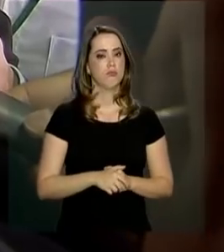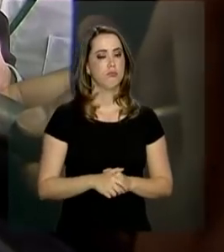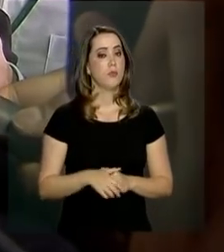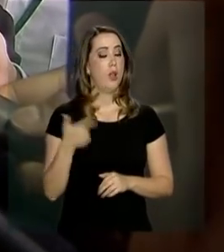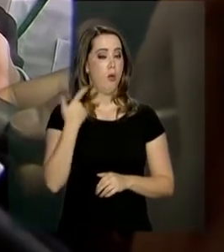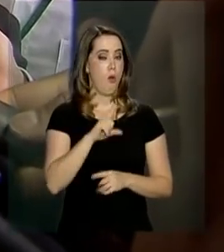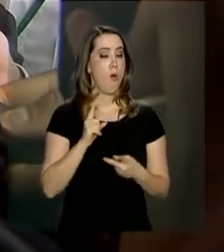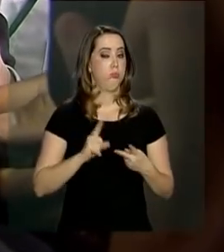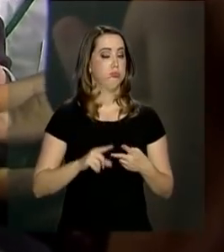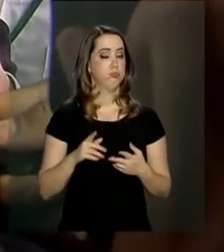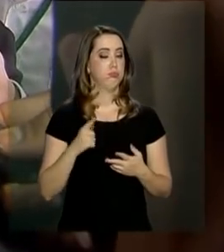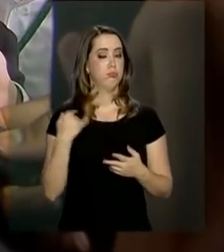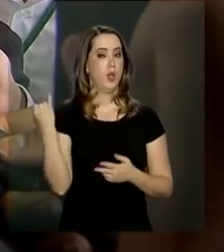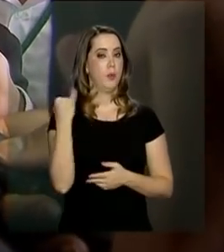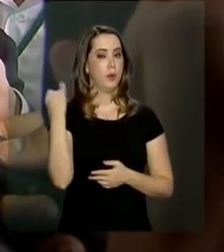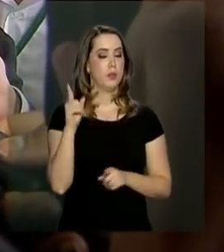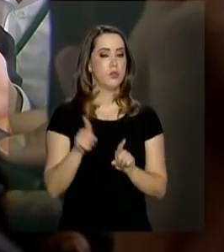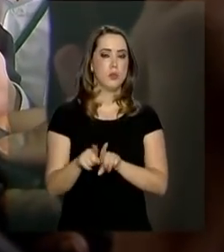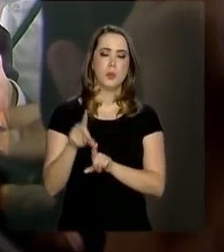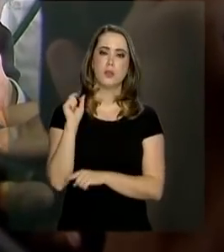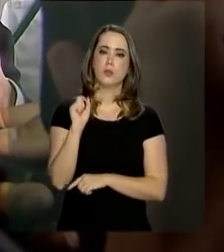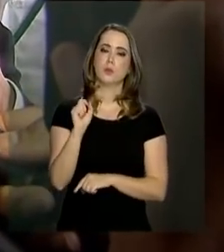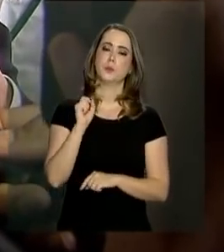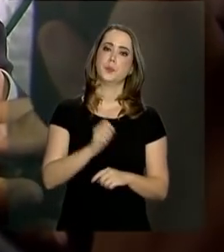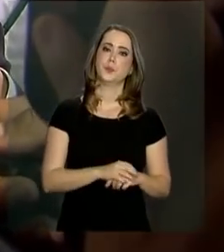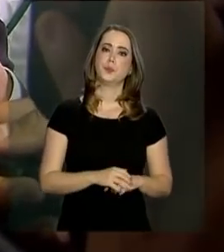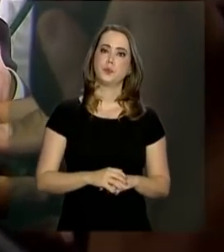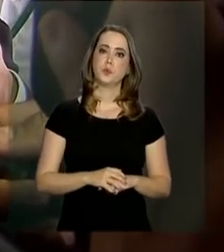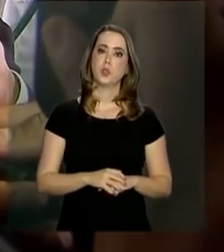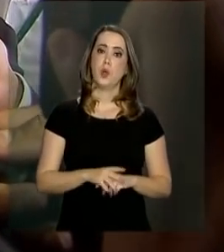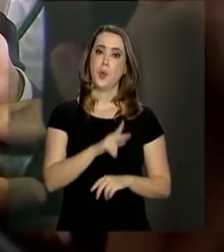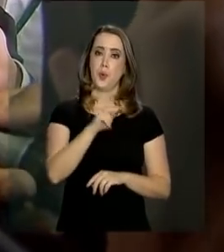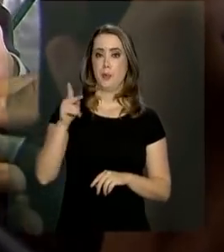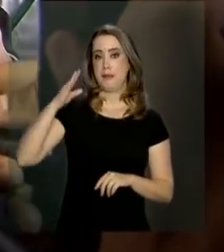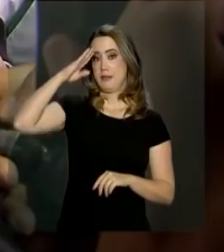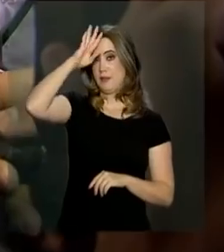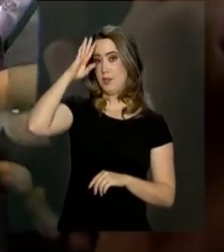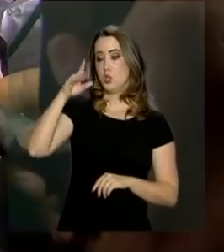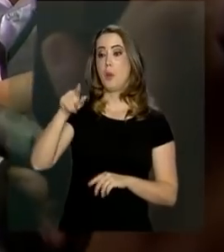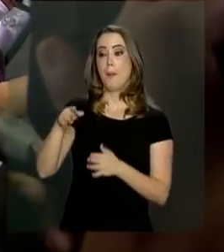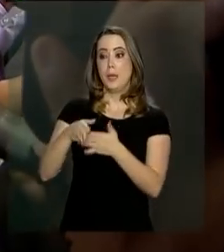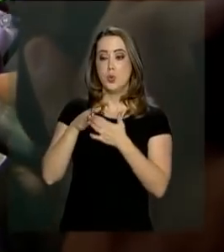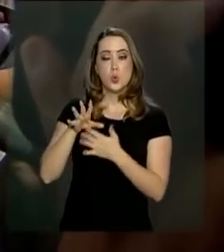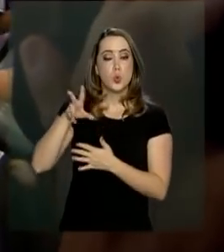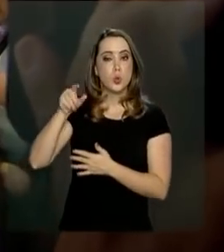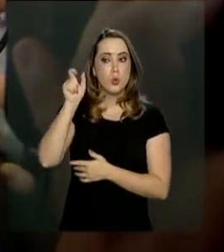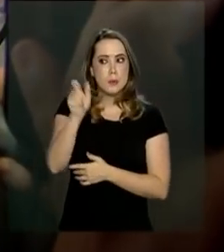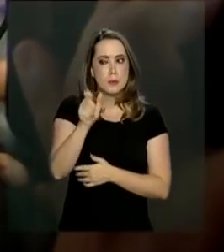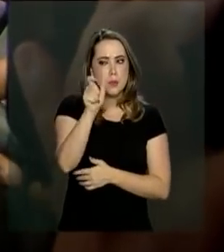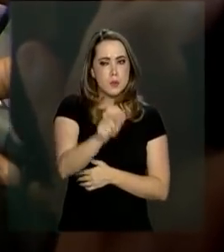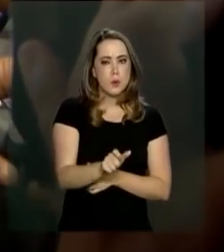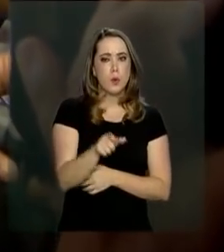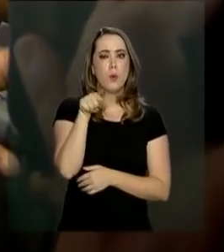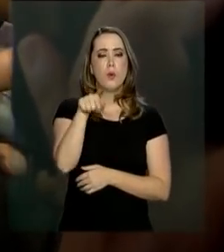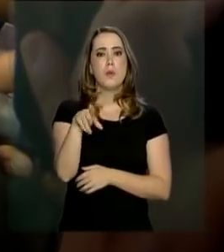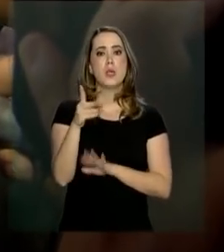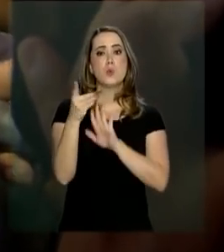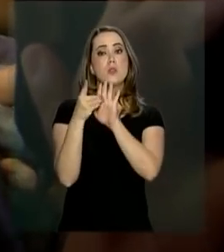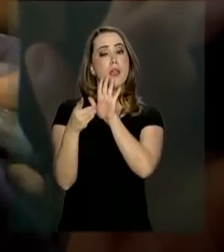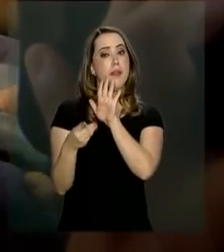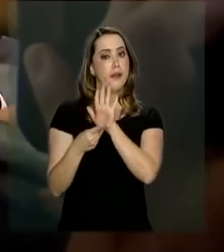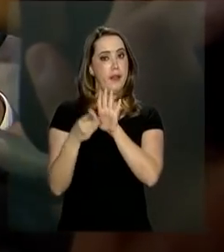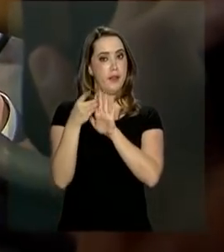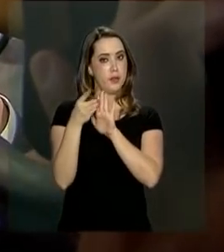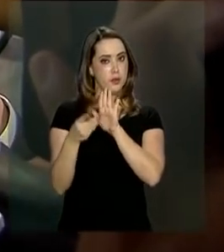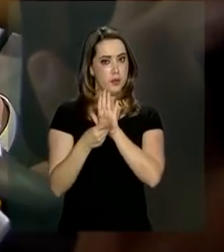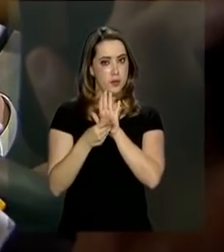Outra coisa muito importante também é que ele cobrou de todos, e todos estão trabalhando, para o dos decretos, né, que a